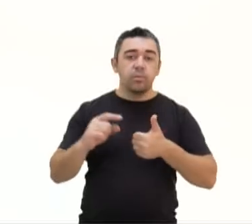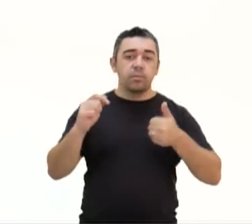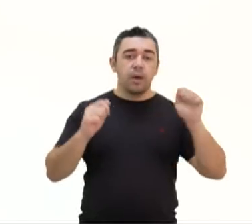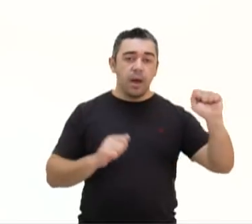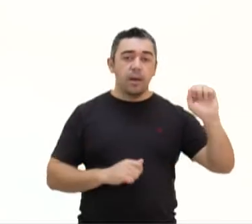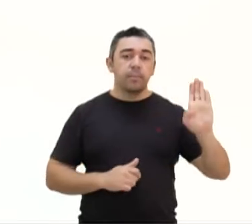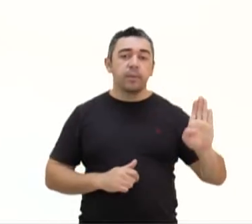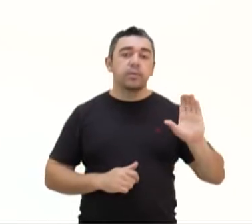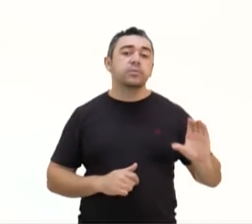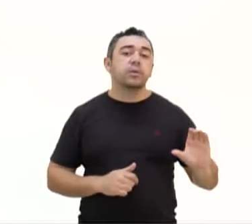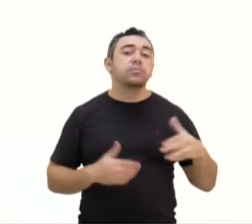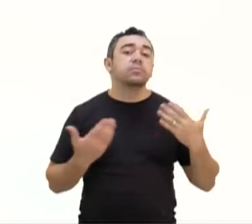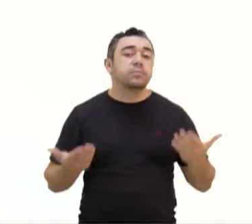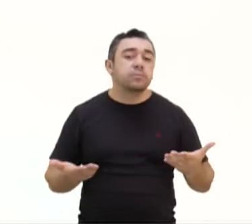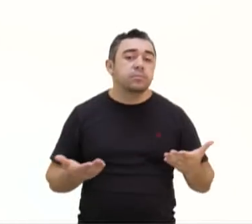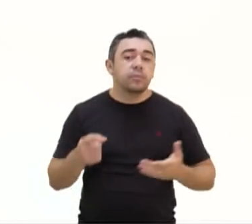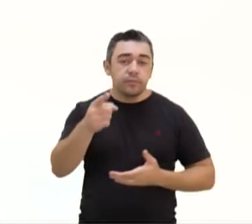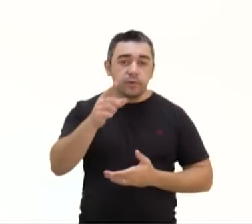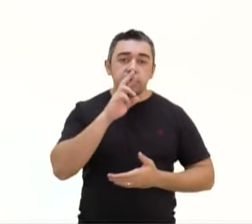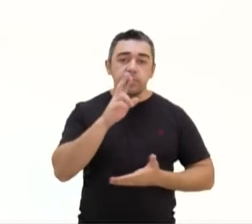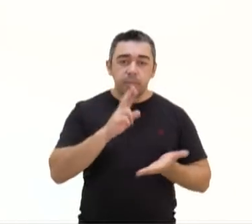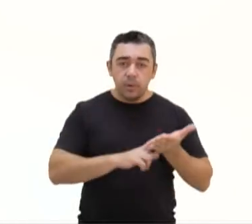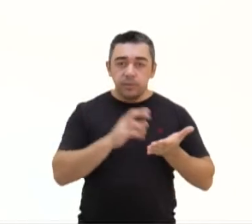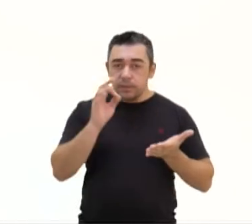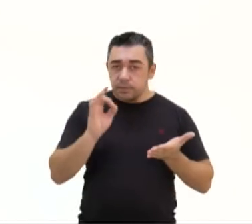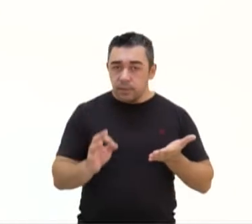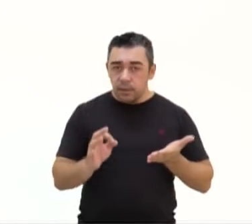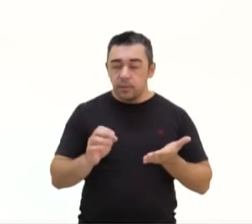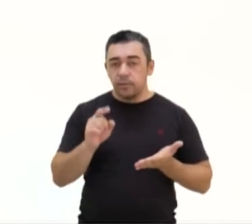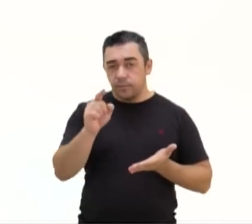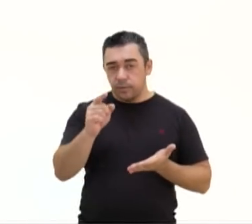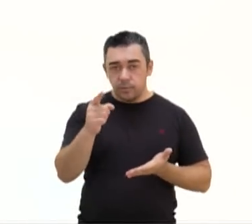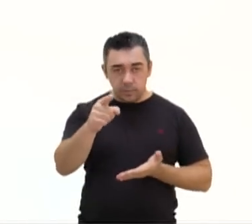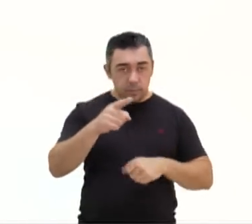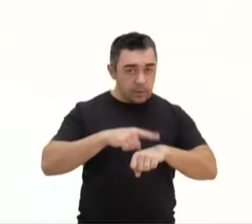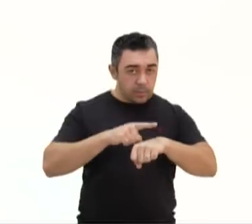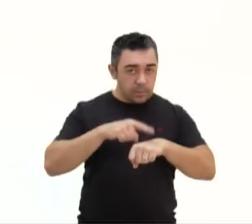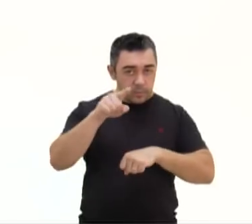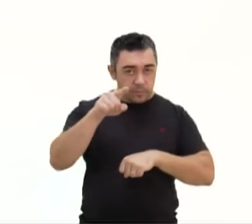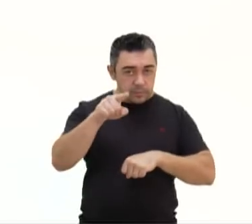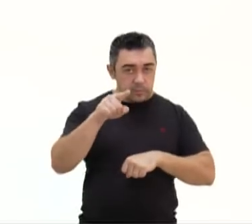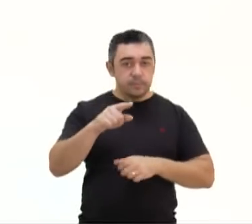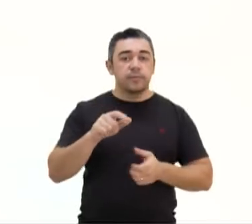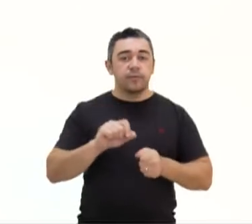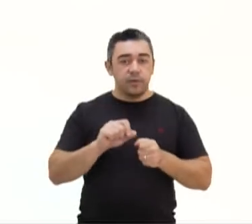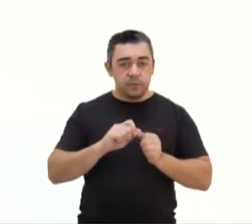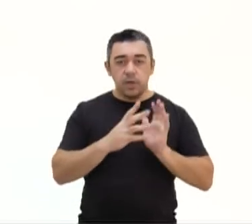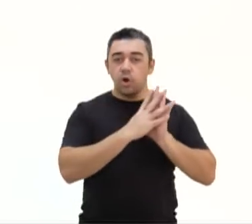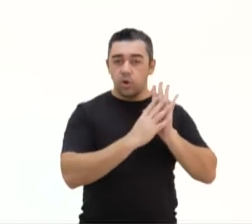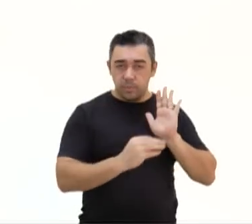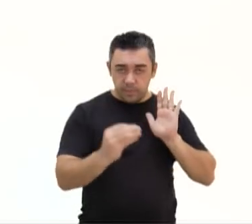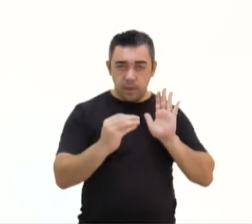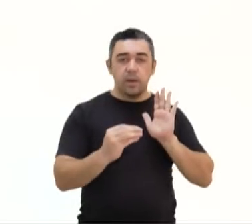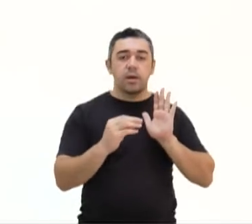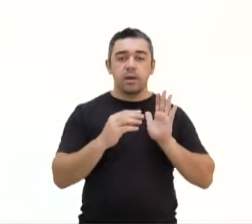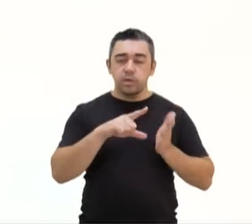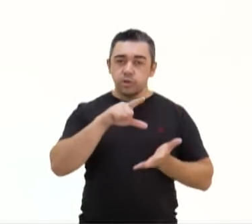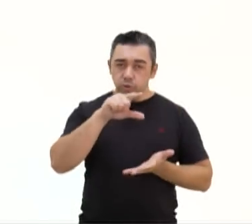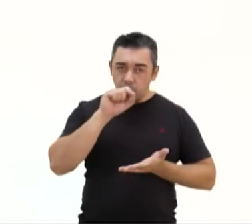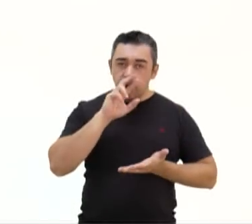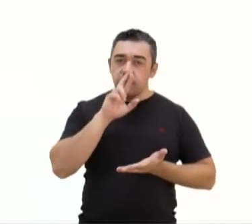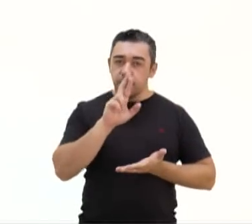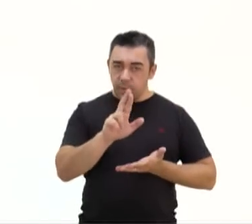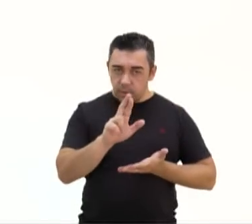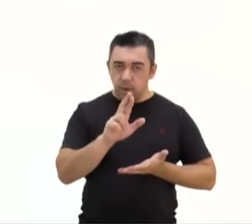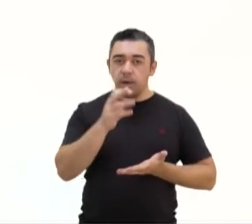cristianismo. A, B ou C? Qual é a resposta correta? Vamos dar um tempo para você copiar, escolher qual é